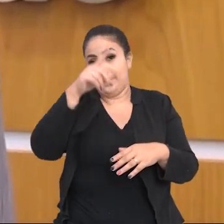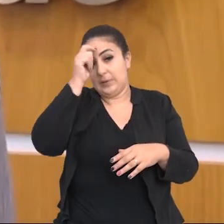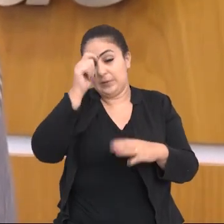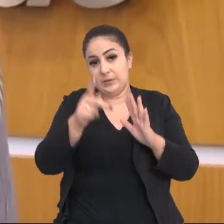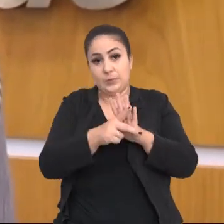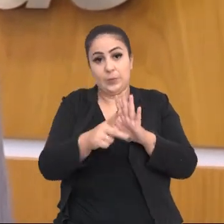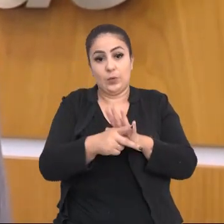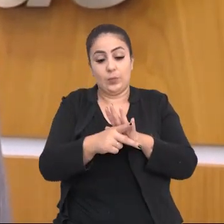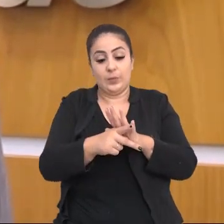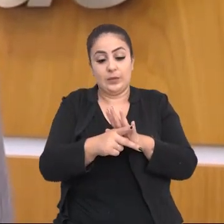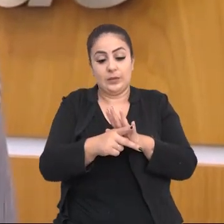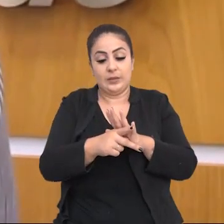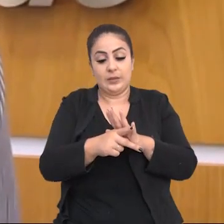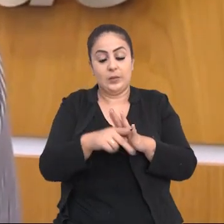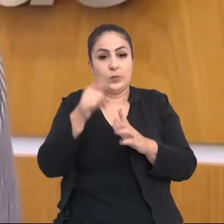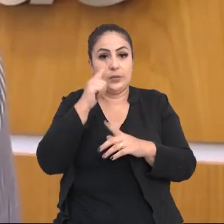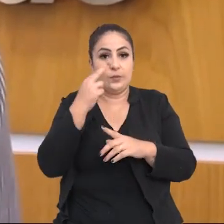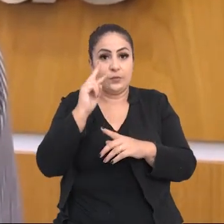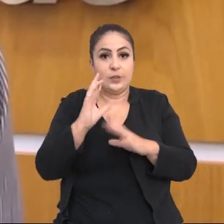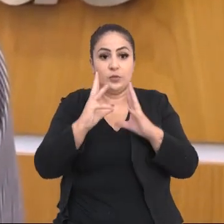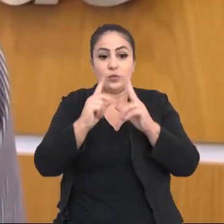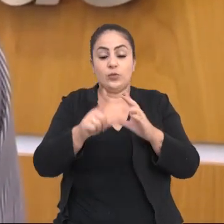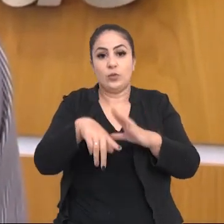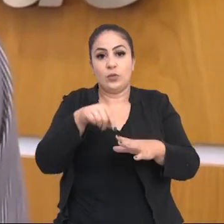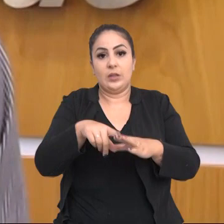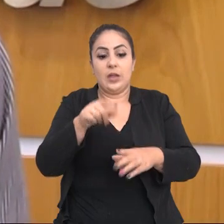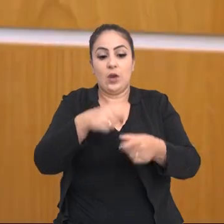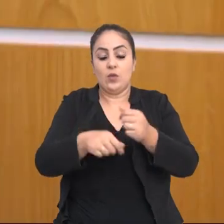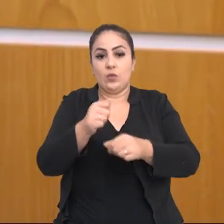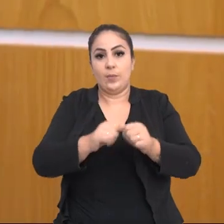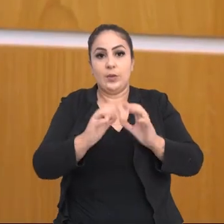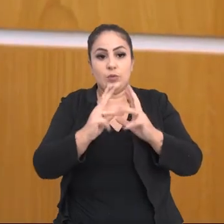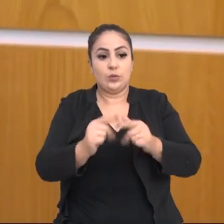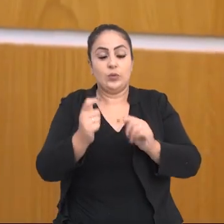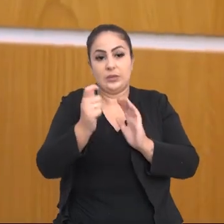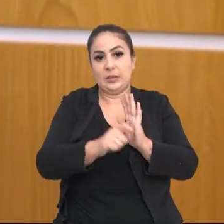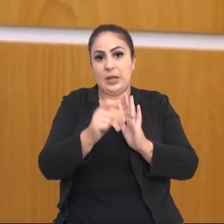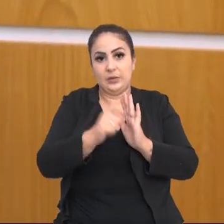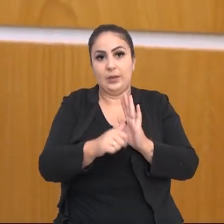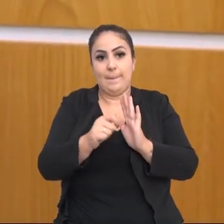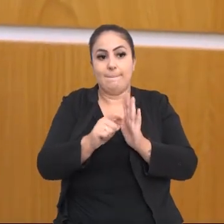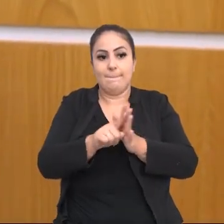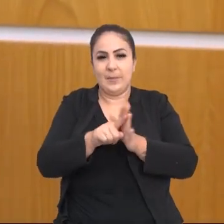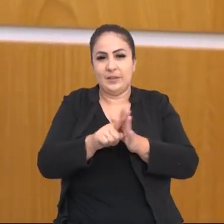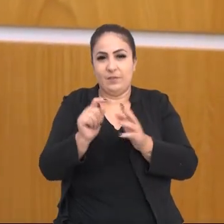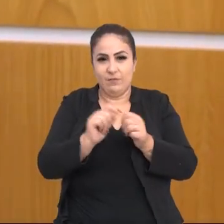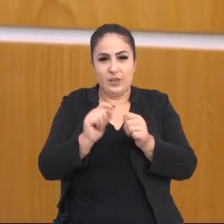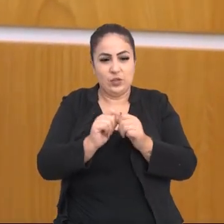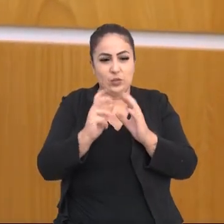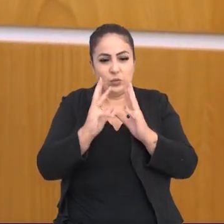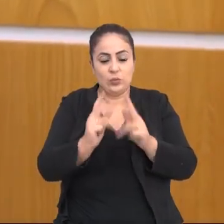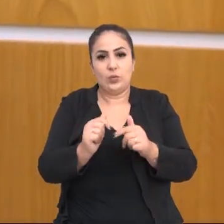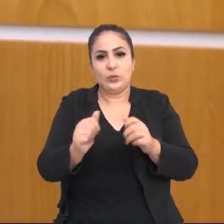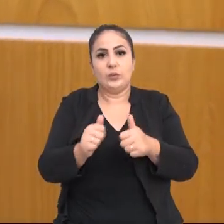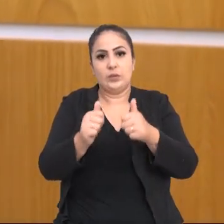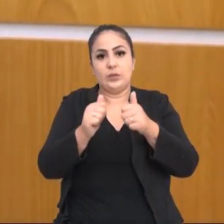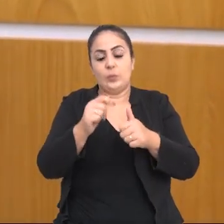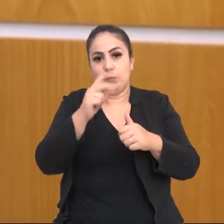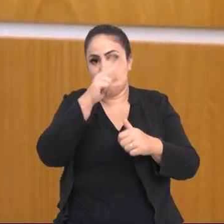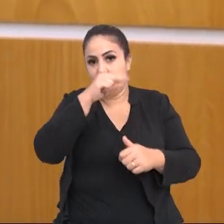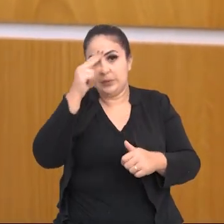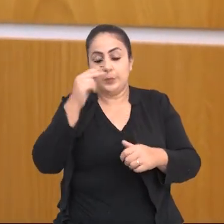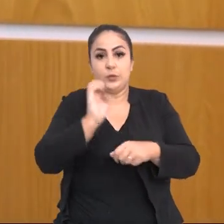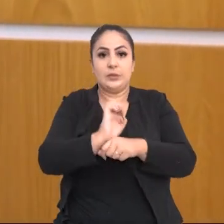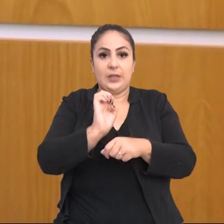análise na tomada de decisões quanto à economia. Esses dados, essa pesquisa foi encaminhada, então, para autoridades do município e